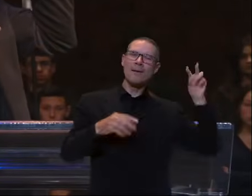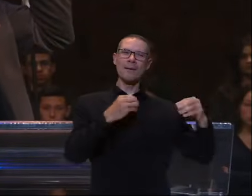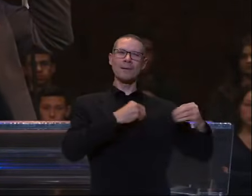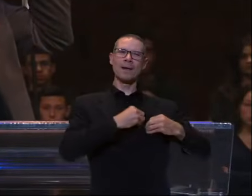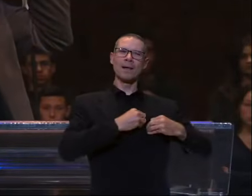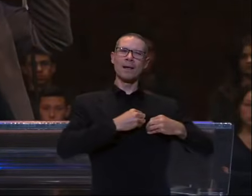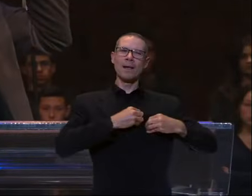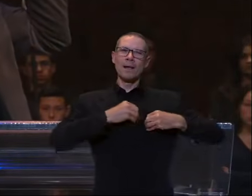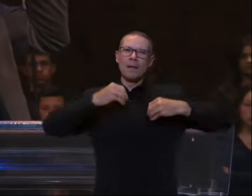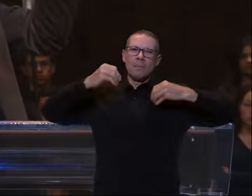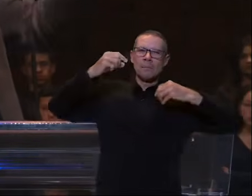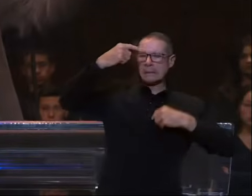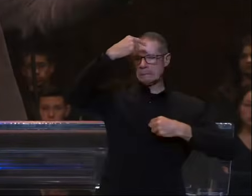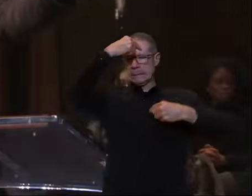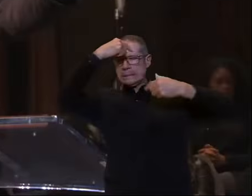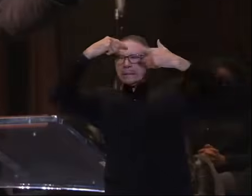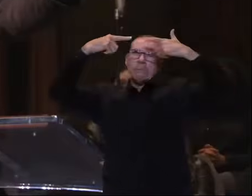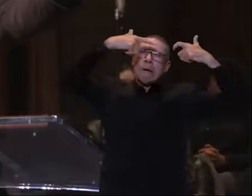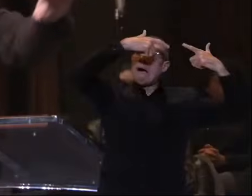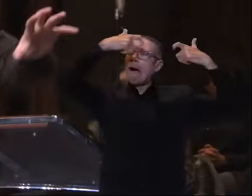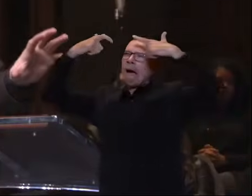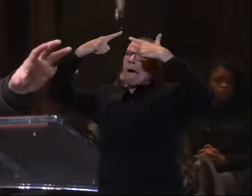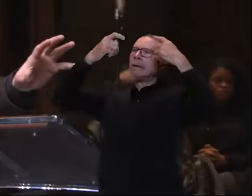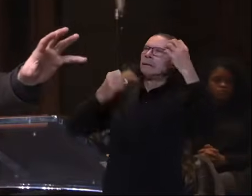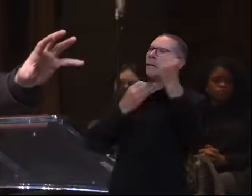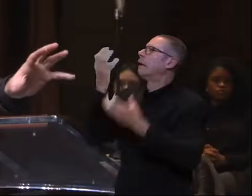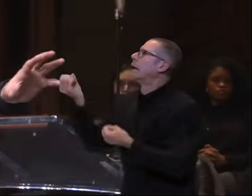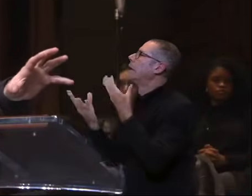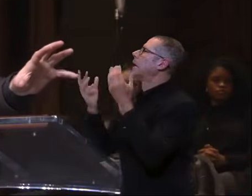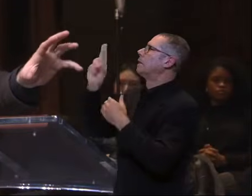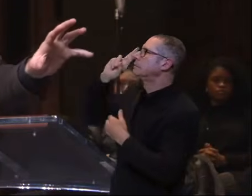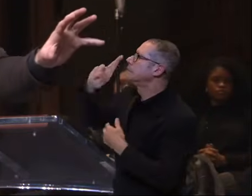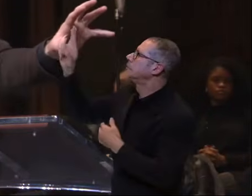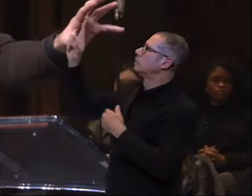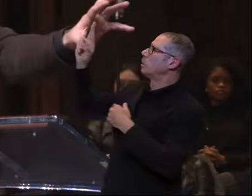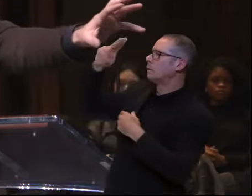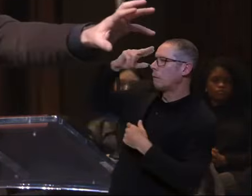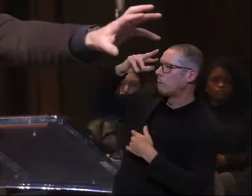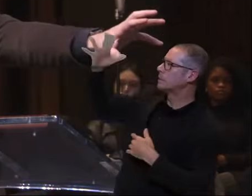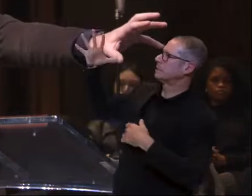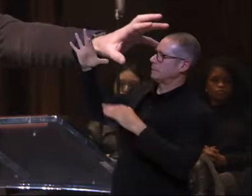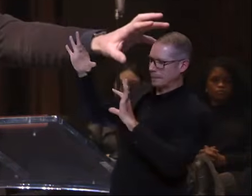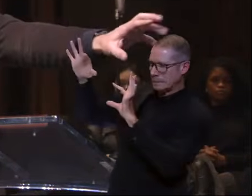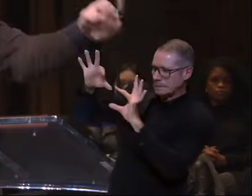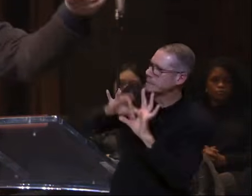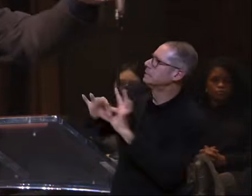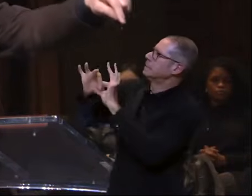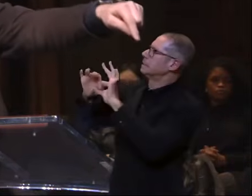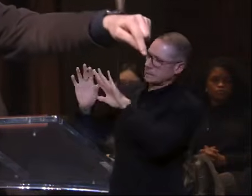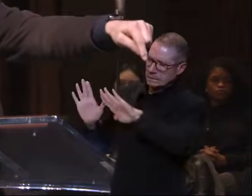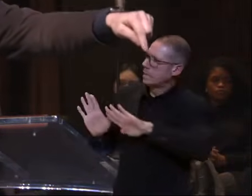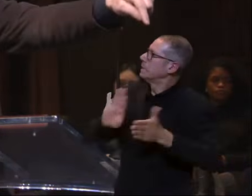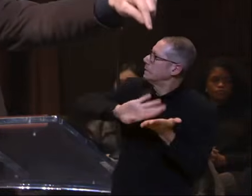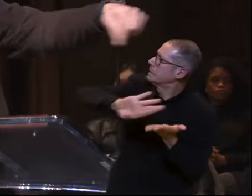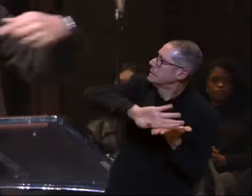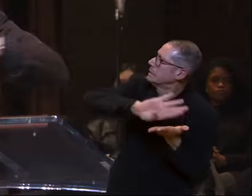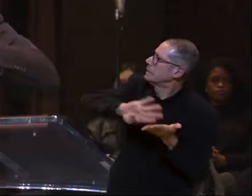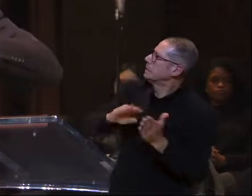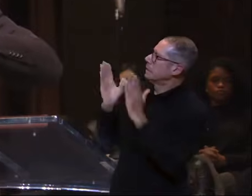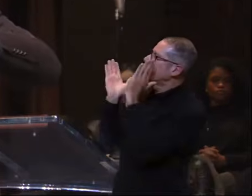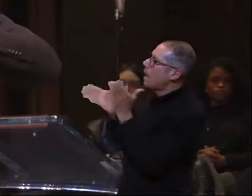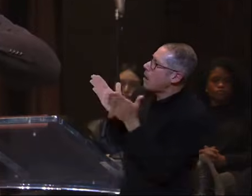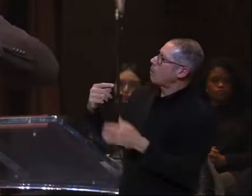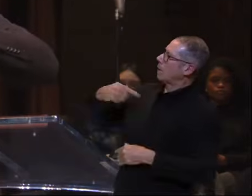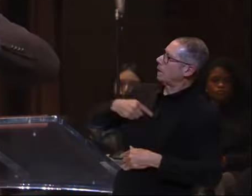mente começa, eu começo a declarar: Senhor, eu levo os meus pensamentos cativos ao Senhor. Agora, nesse instante,